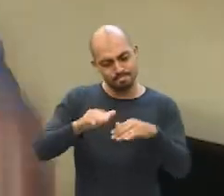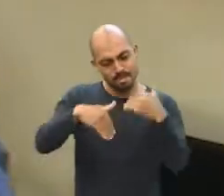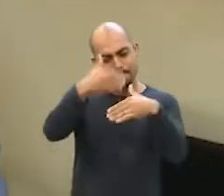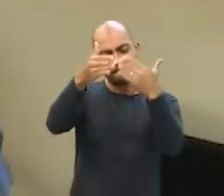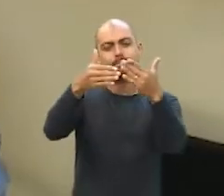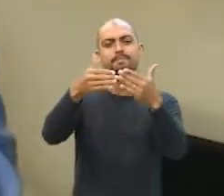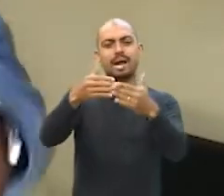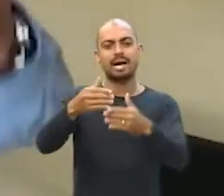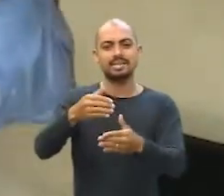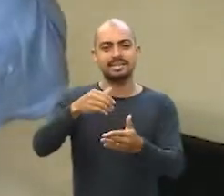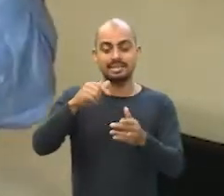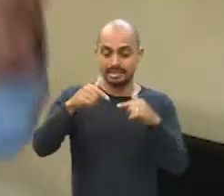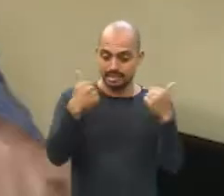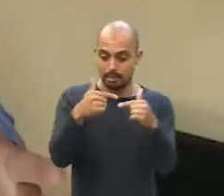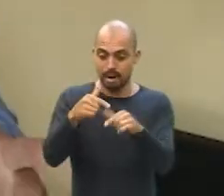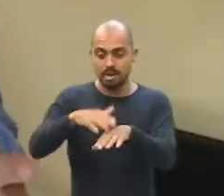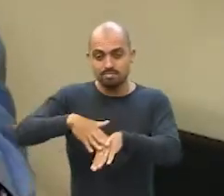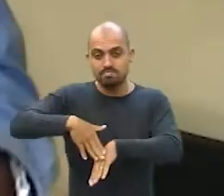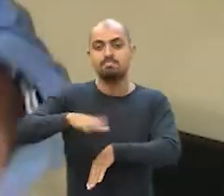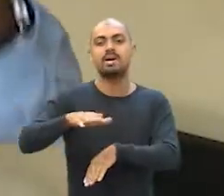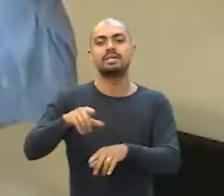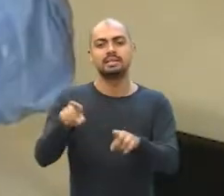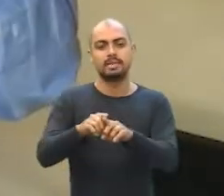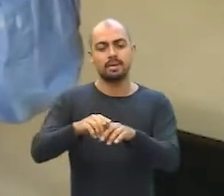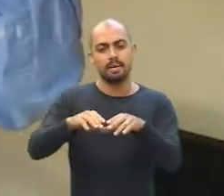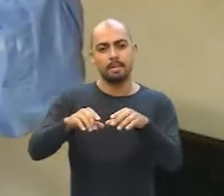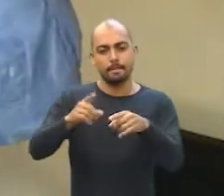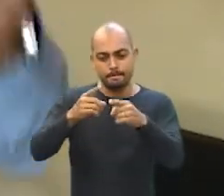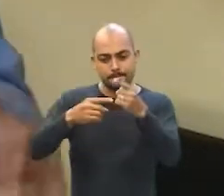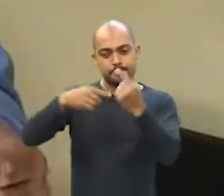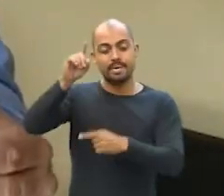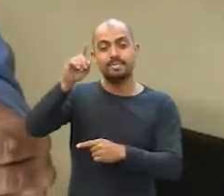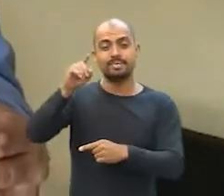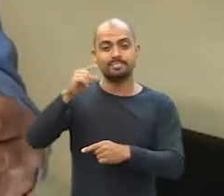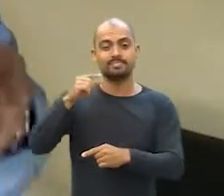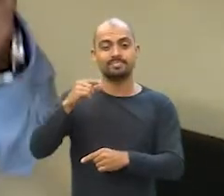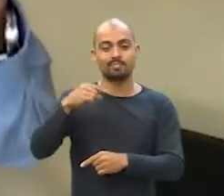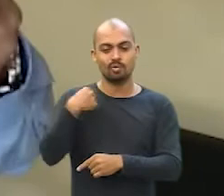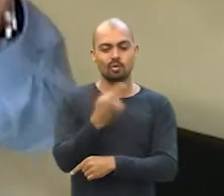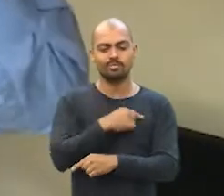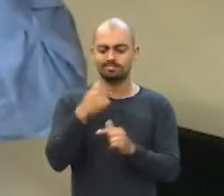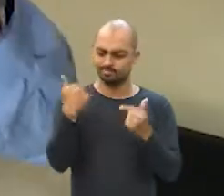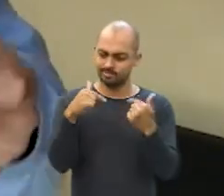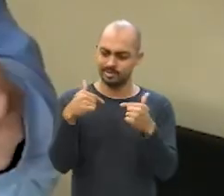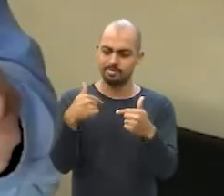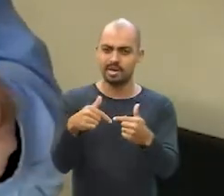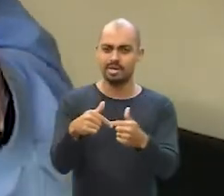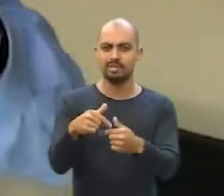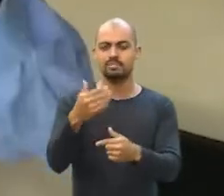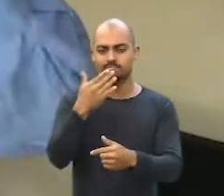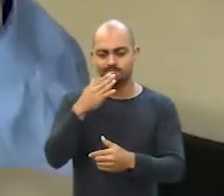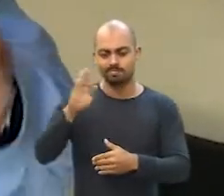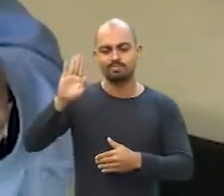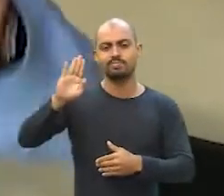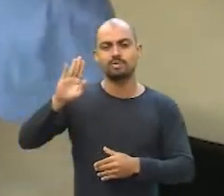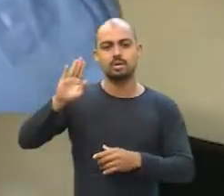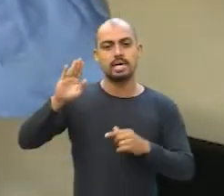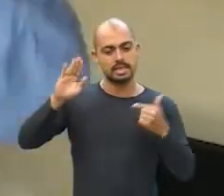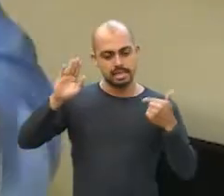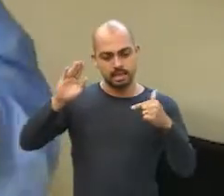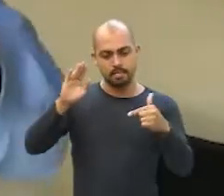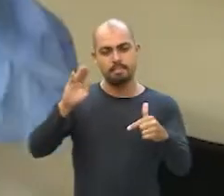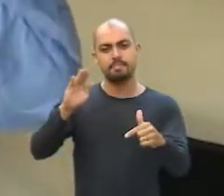mais Campinas, trazer mais emprego, trazer mais desenvolvimento e a gente trabalhar, me comprometendo a